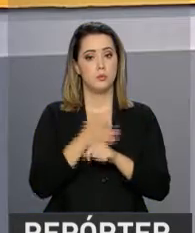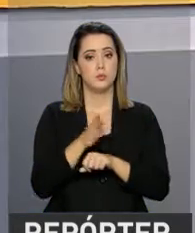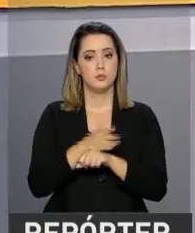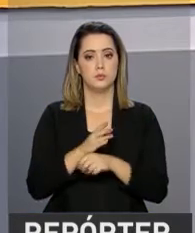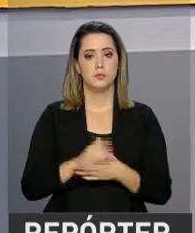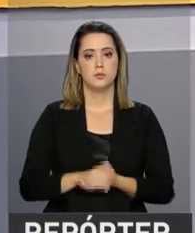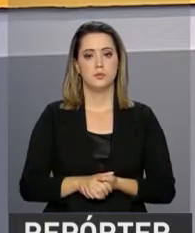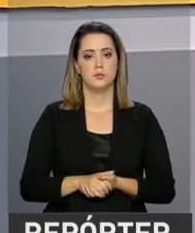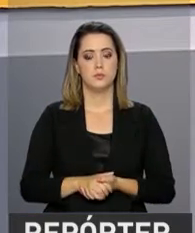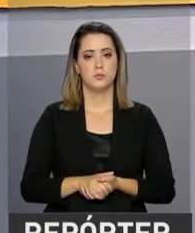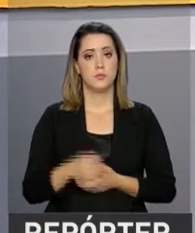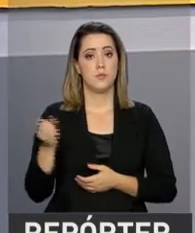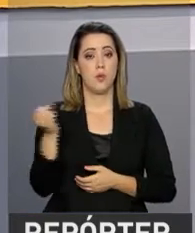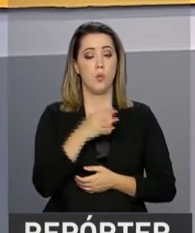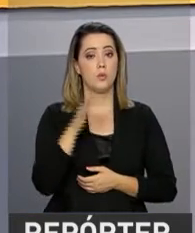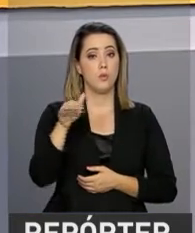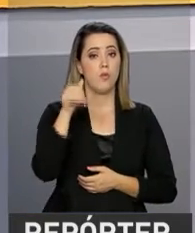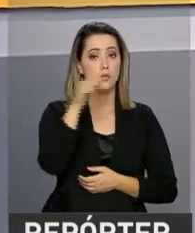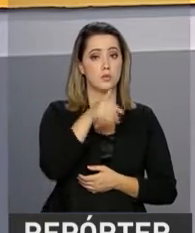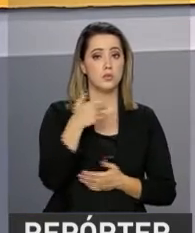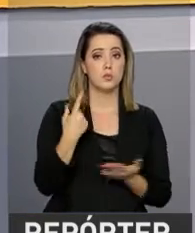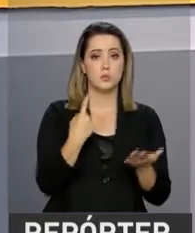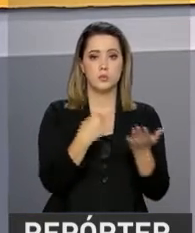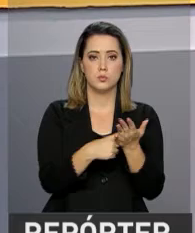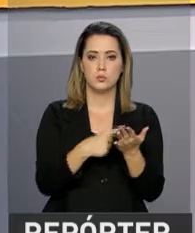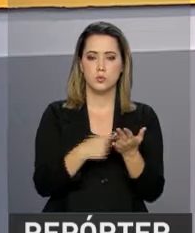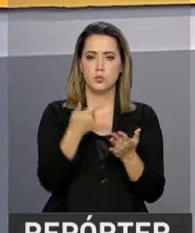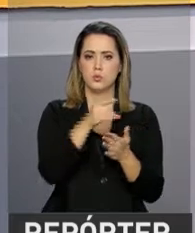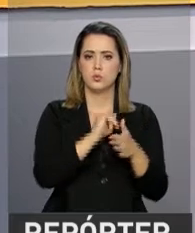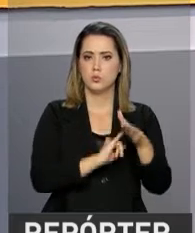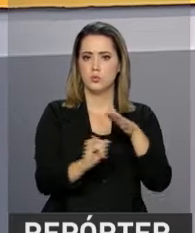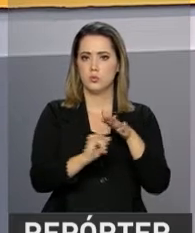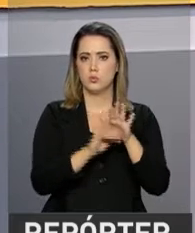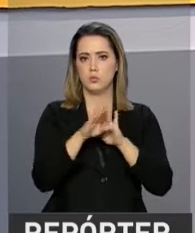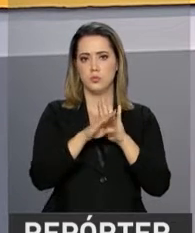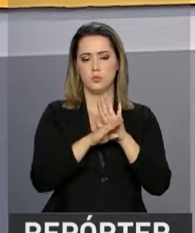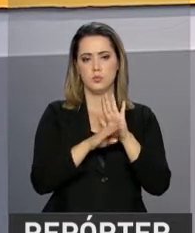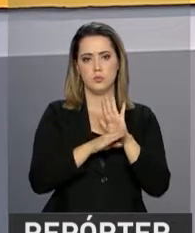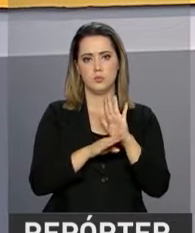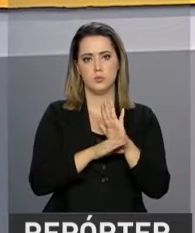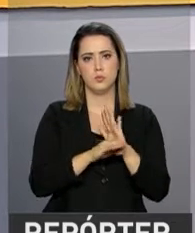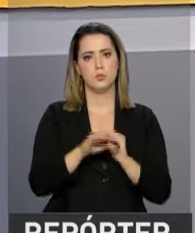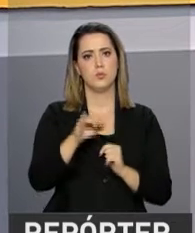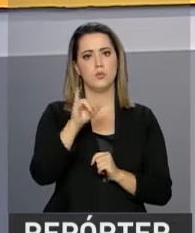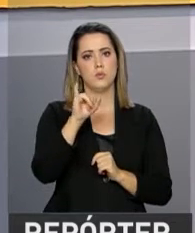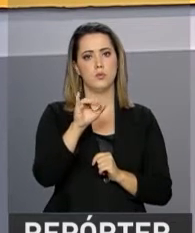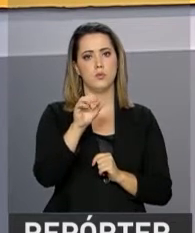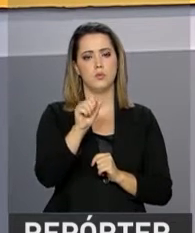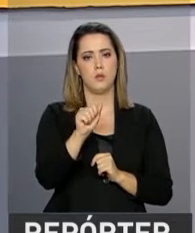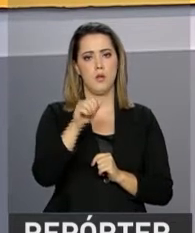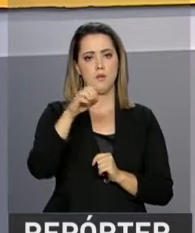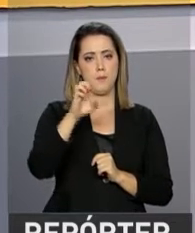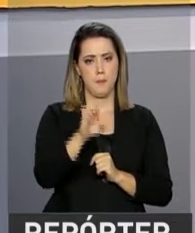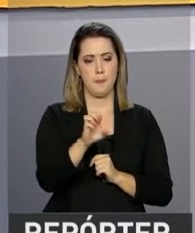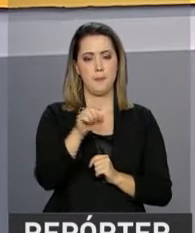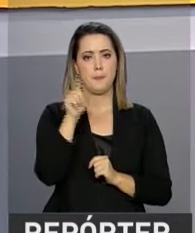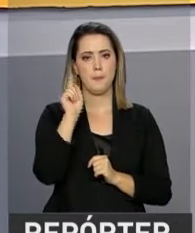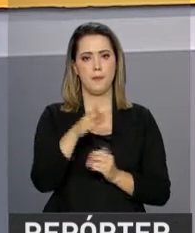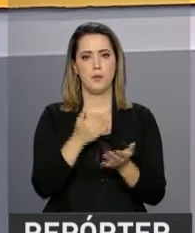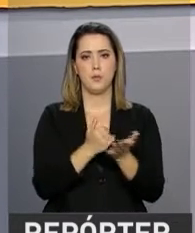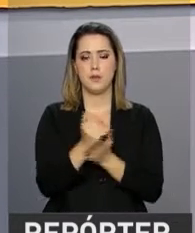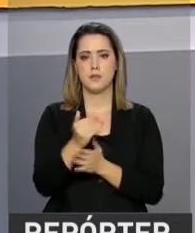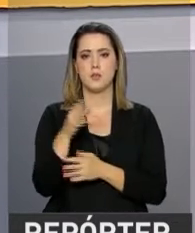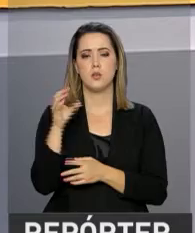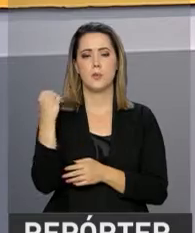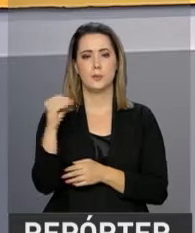e uma nova chamada para a adesão de outras instituições ao programa instituição amiga do empreendedor deverá